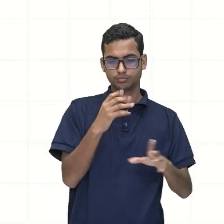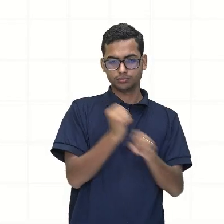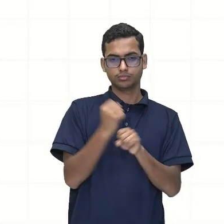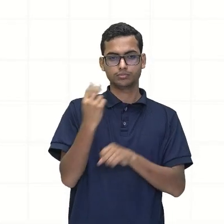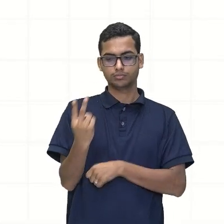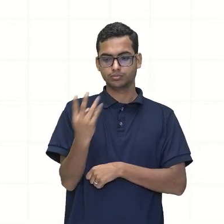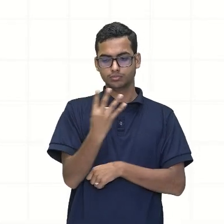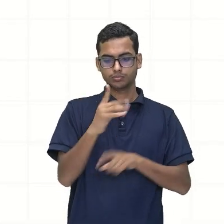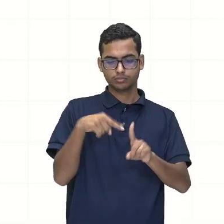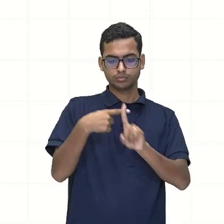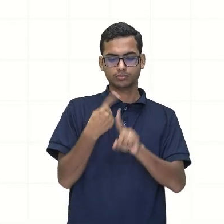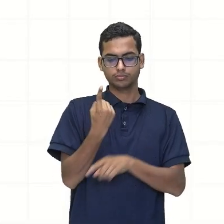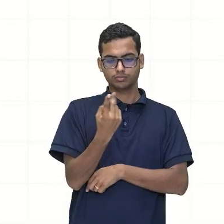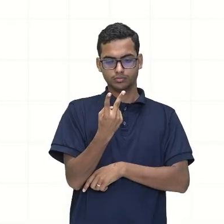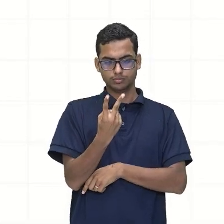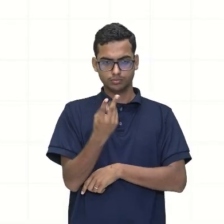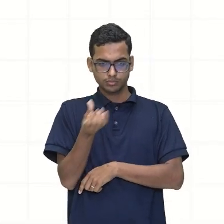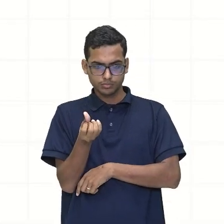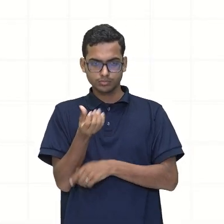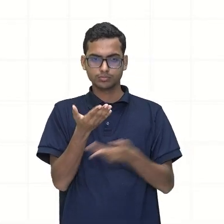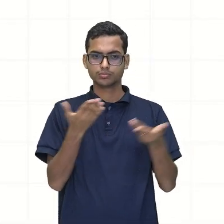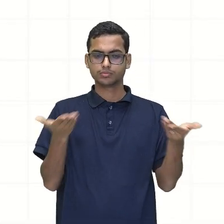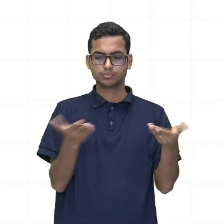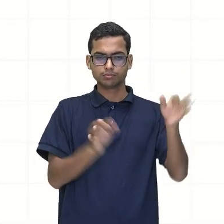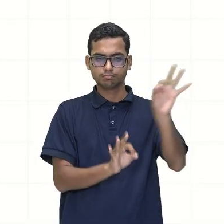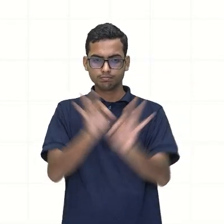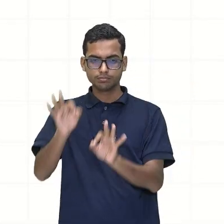Então, 33 vezes 8 vai dar